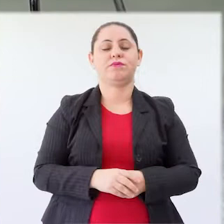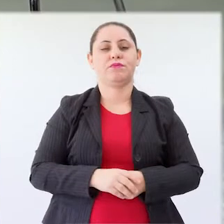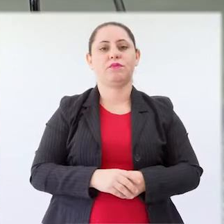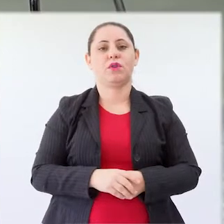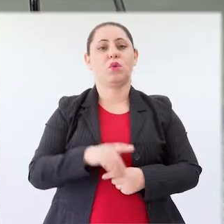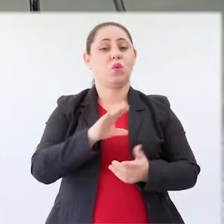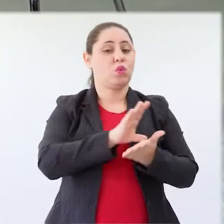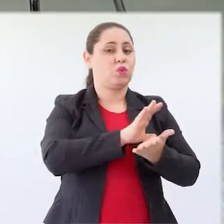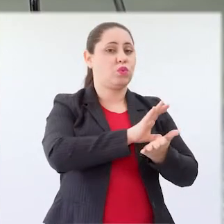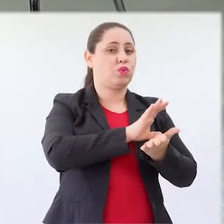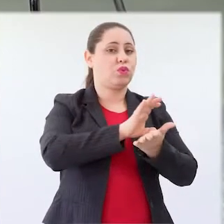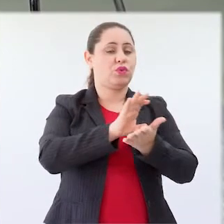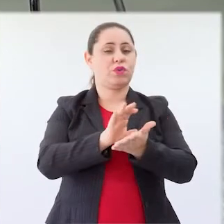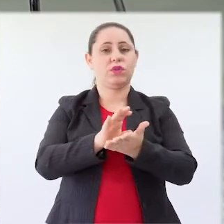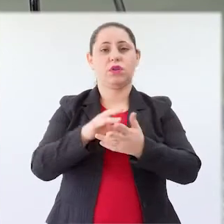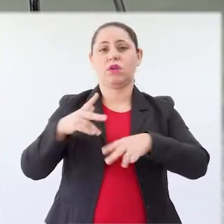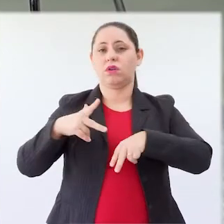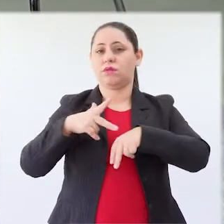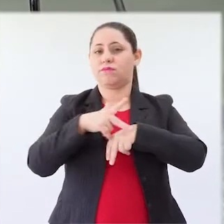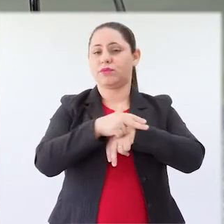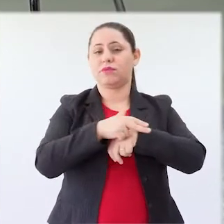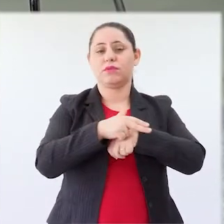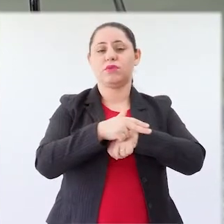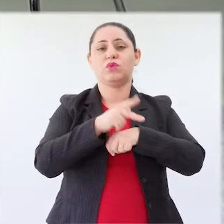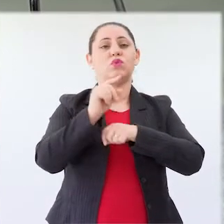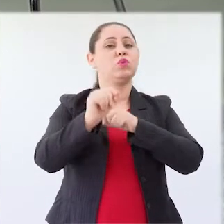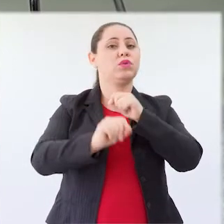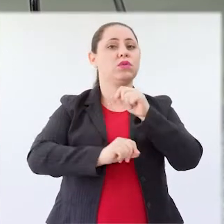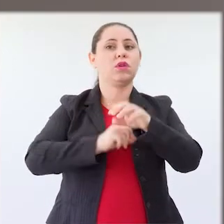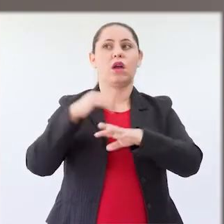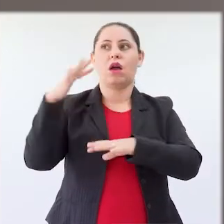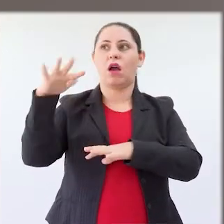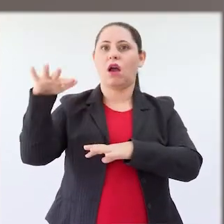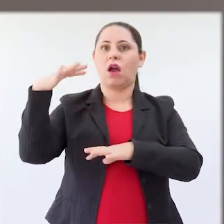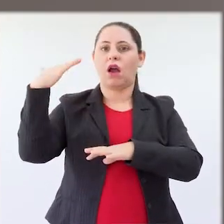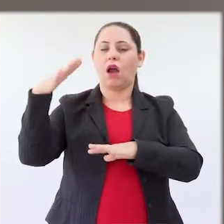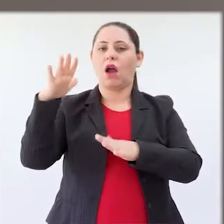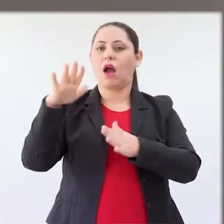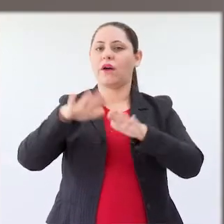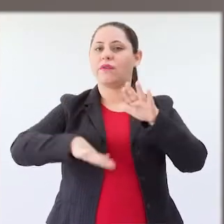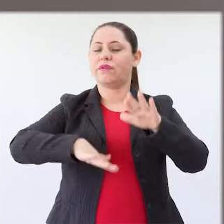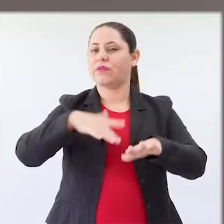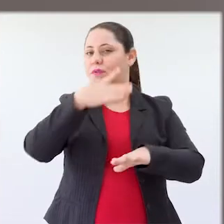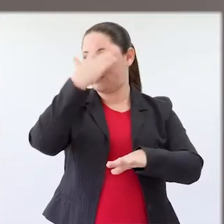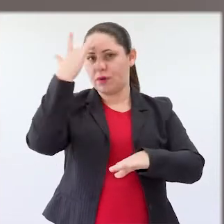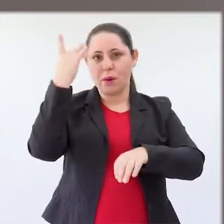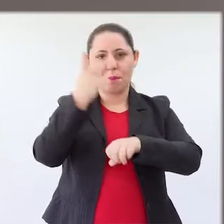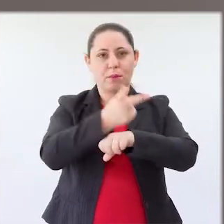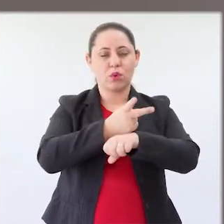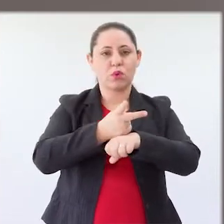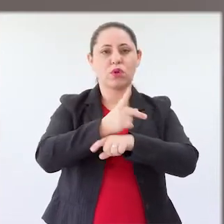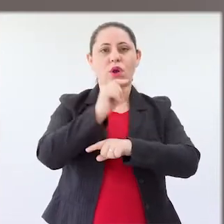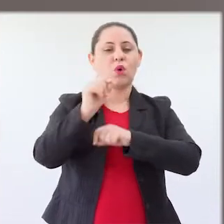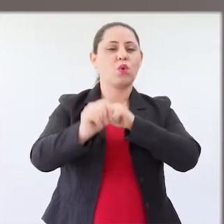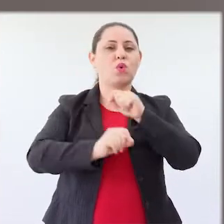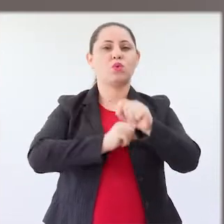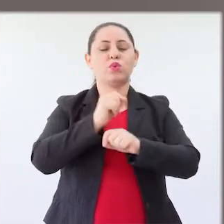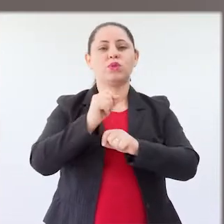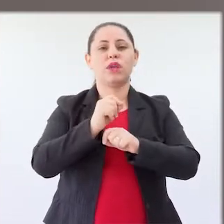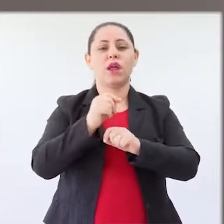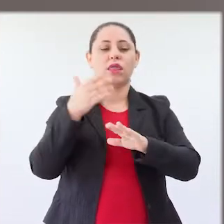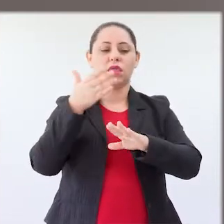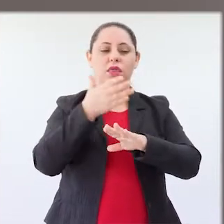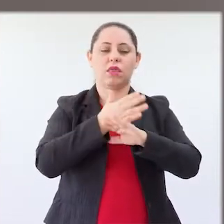o investimento da cirurgia plástica é alto e às vezes eles vão procurar então o procedimento